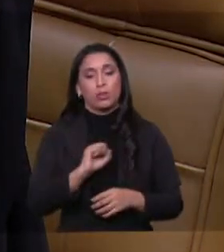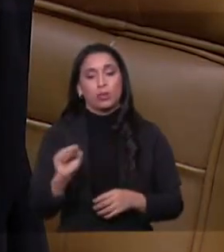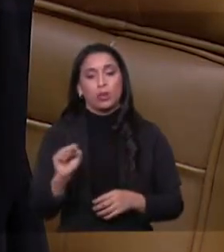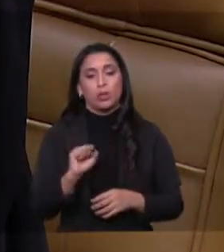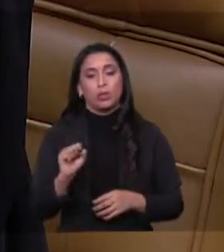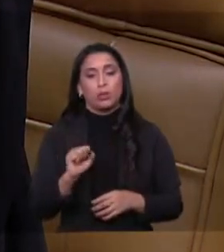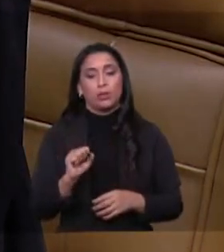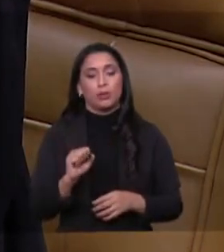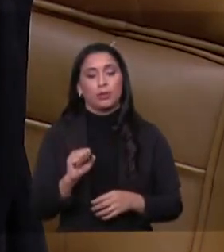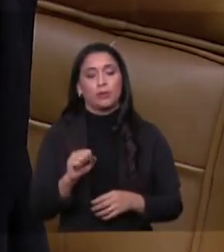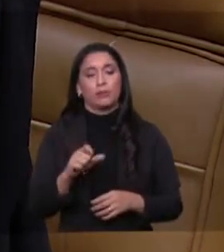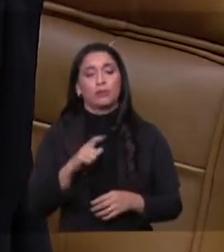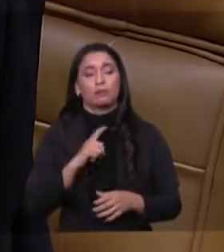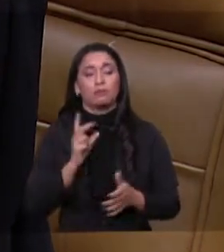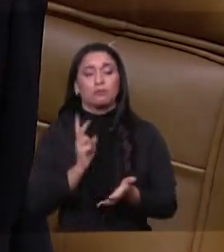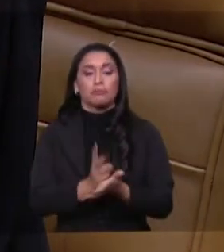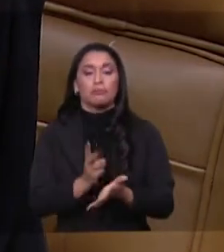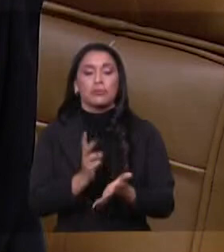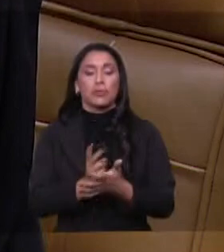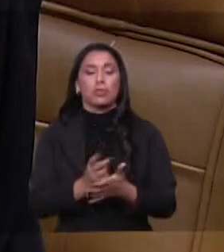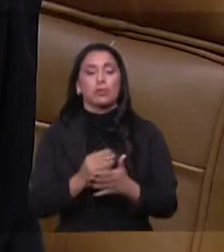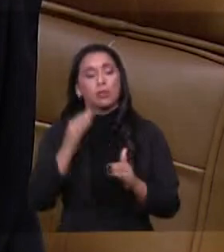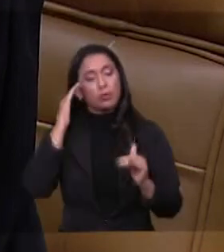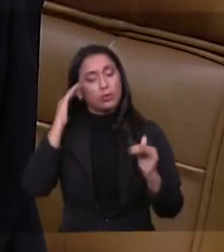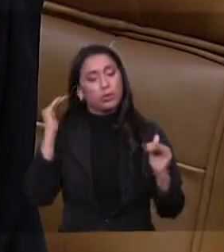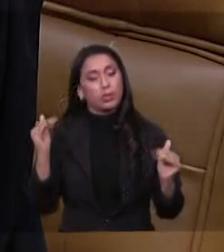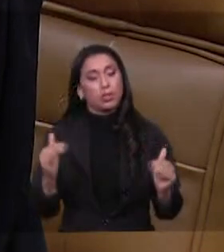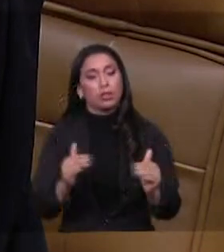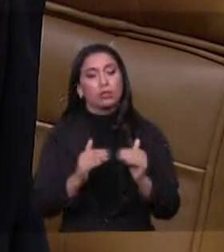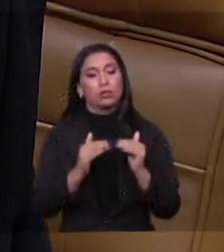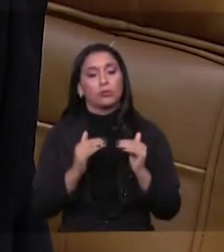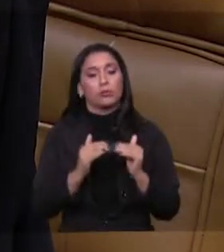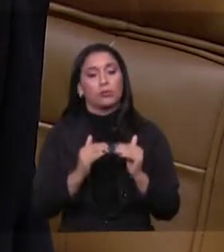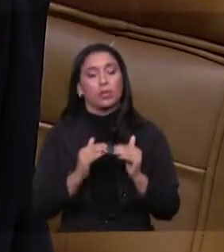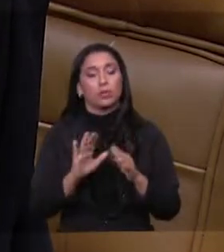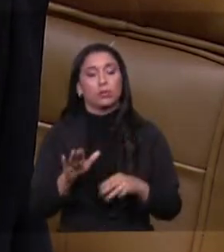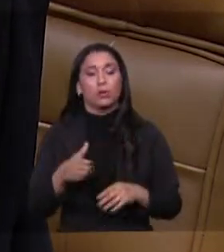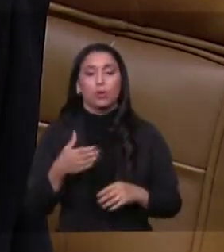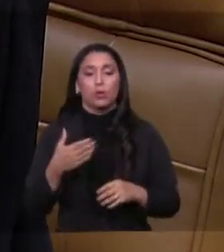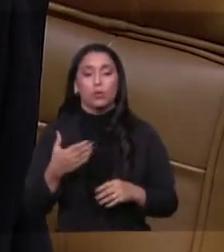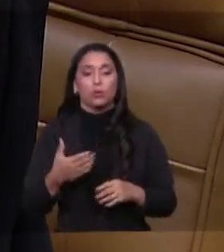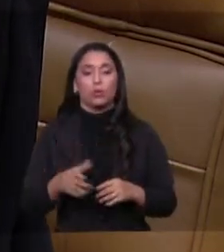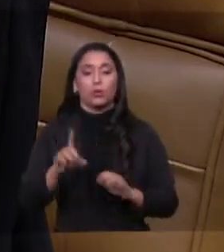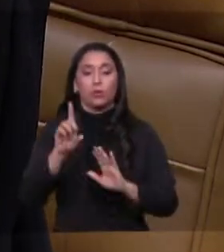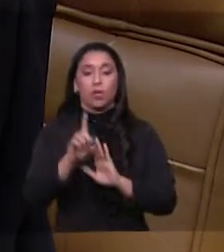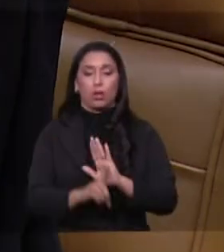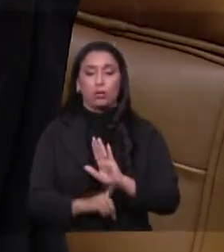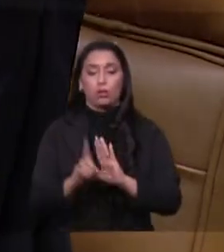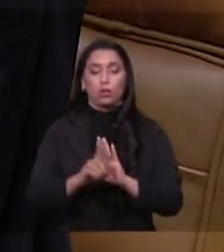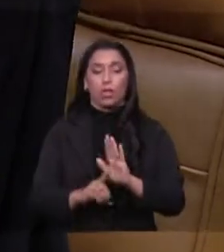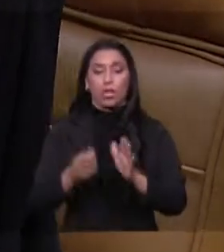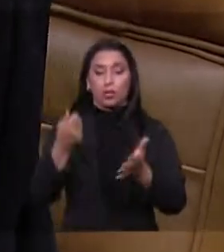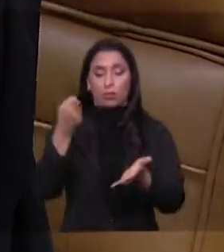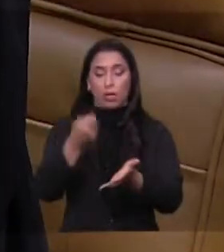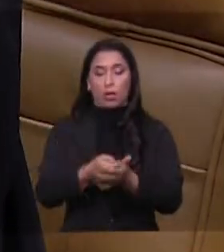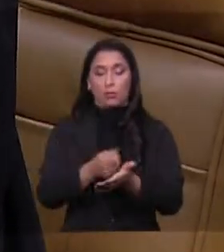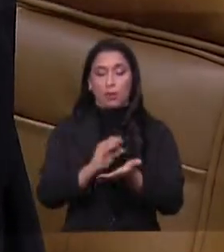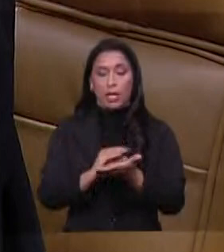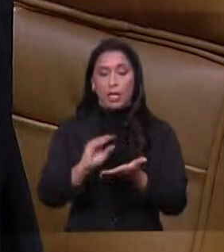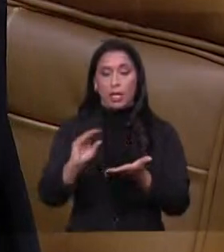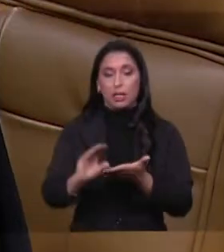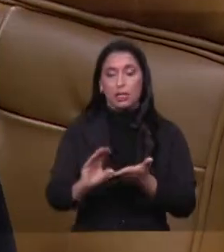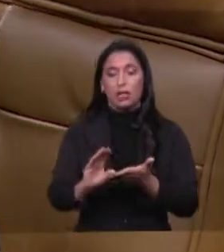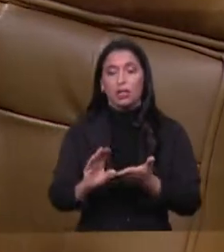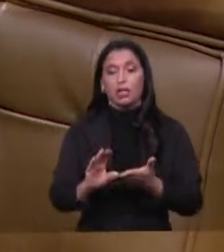de 1988. Ainda, comungo do entendimento de Sua Excelência quanto ao direito à indenização das